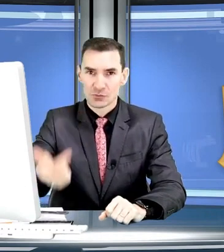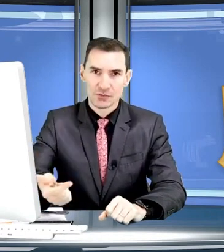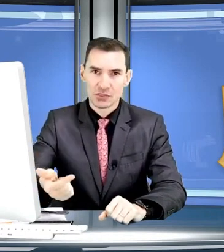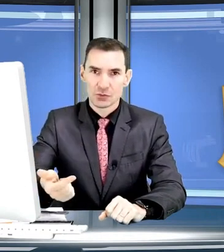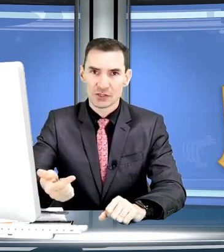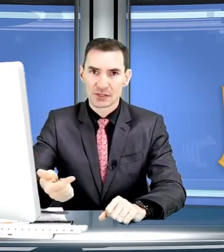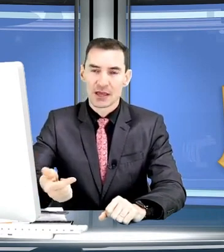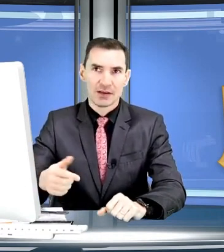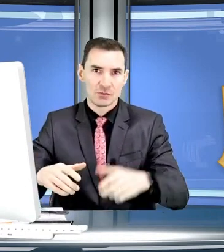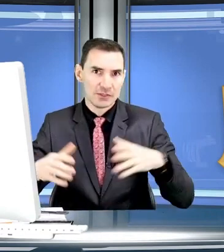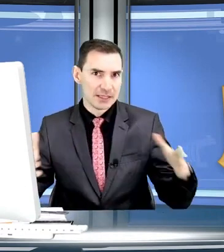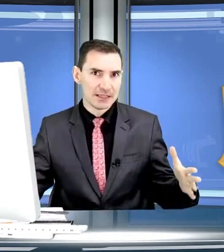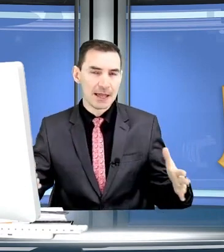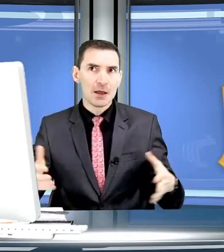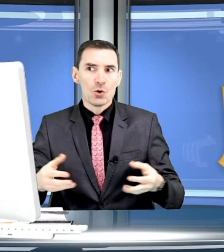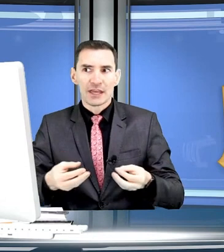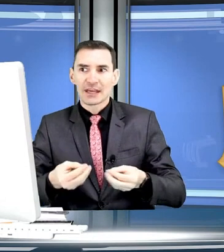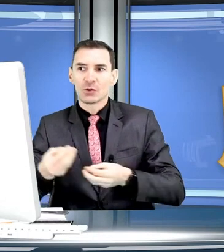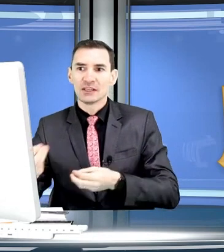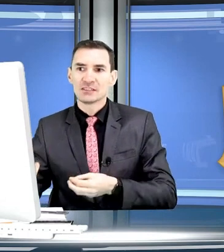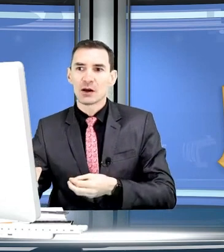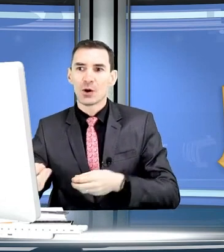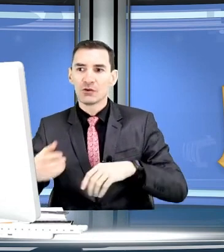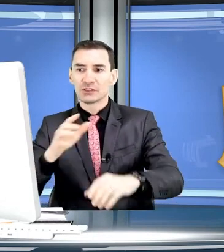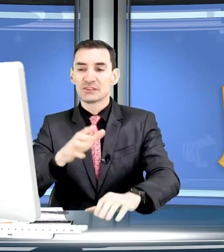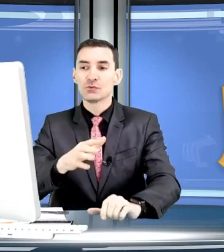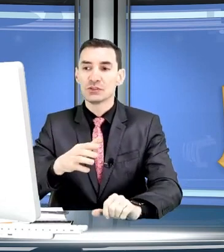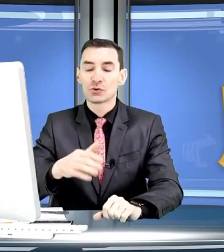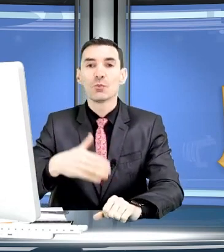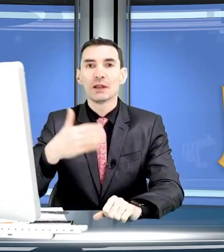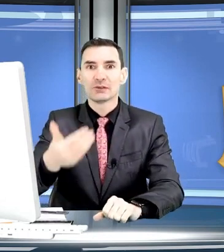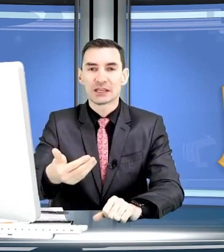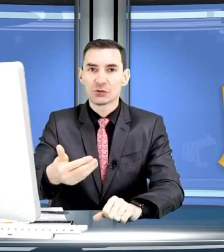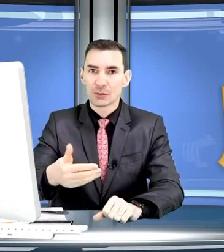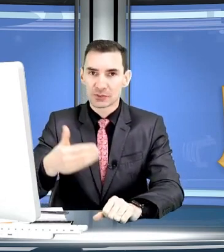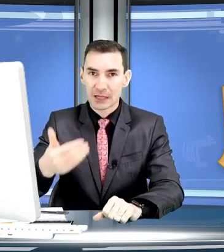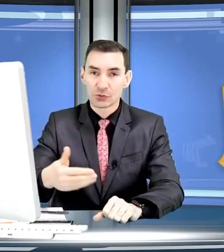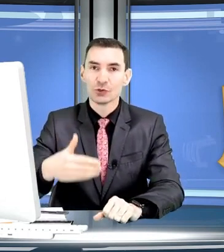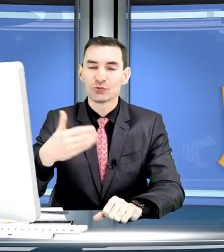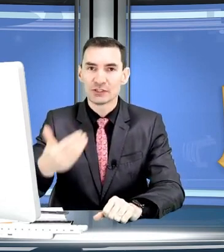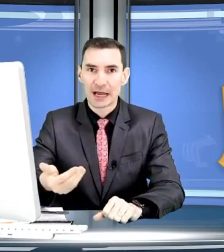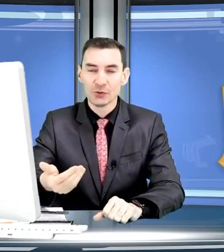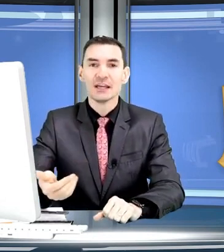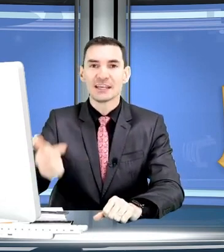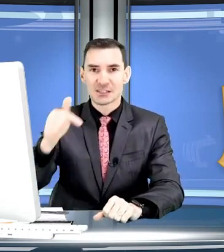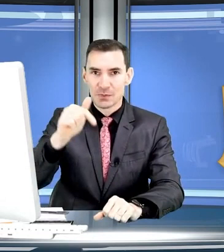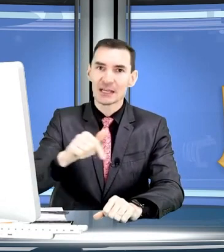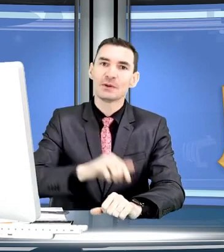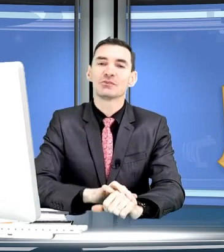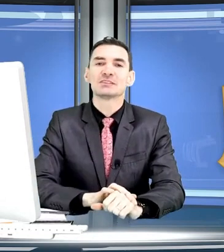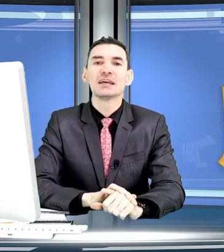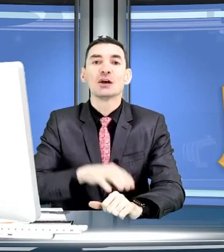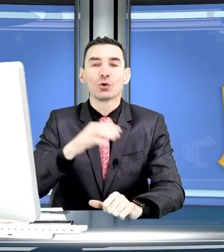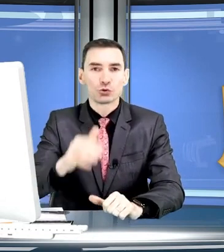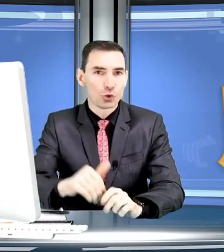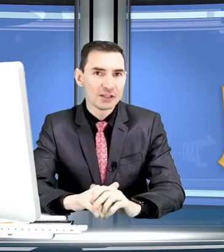INSS 2022. Vai entender o que é que aconteceu agora. Eu vou trazer um vídeo completo aqui do deputado Antônio Furtado, que explica